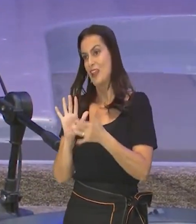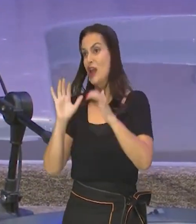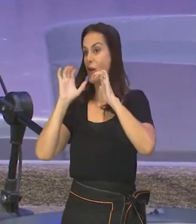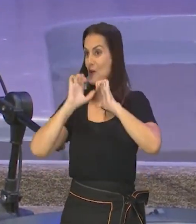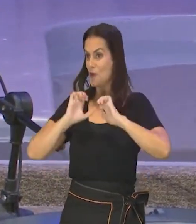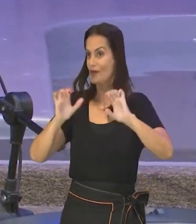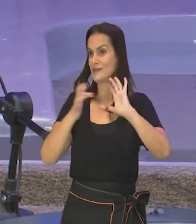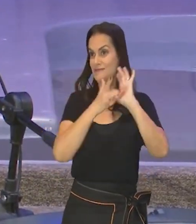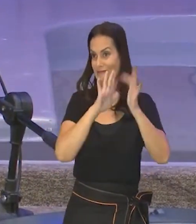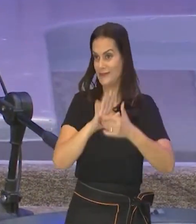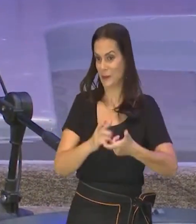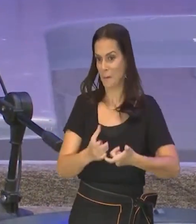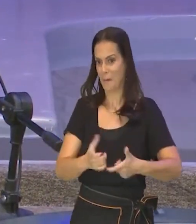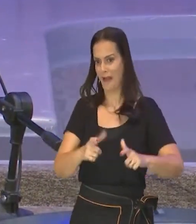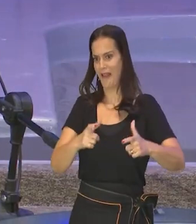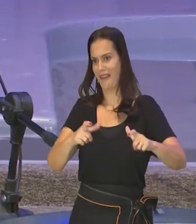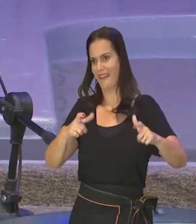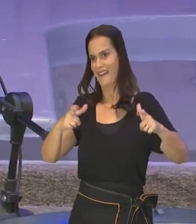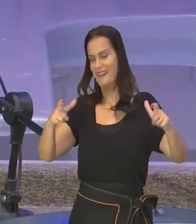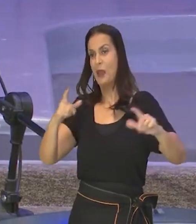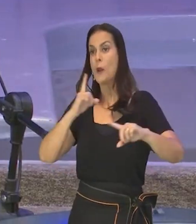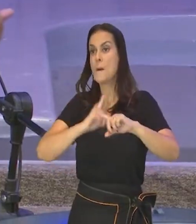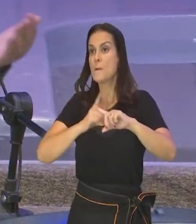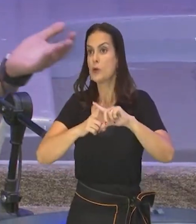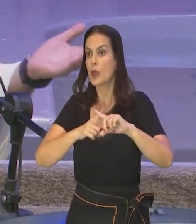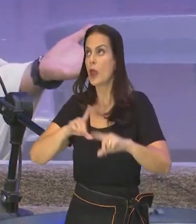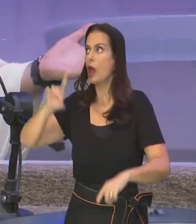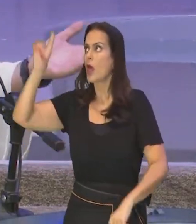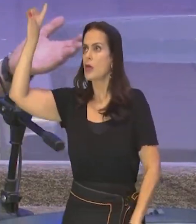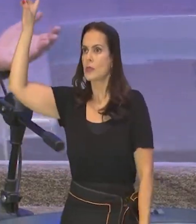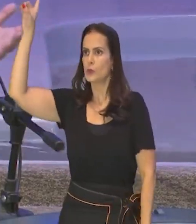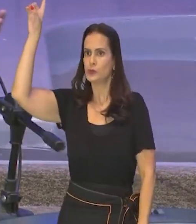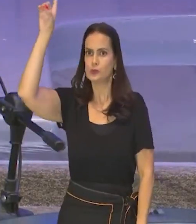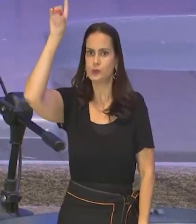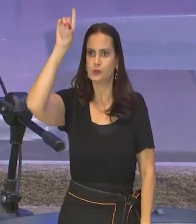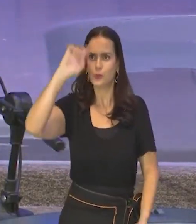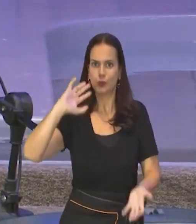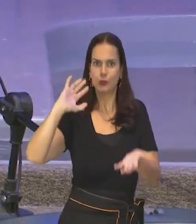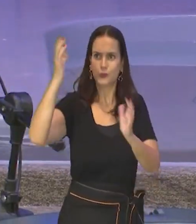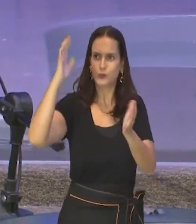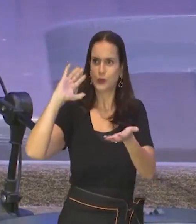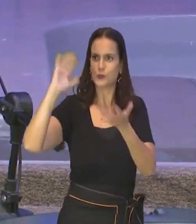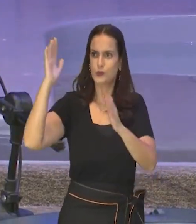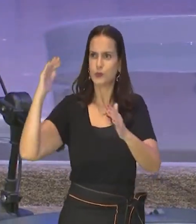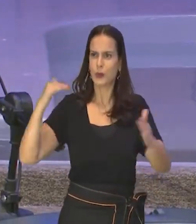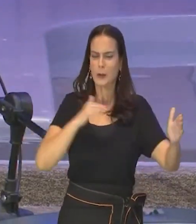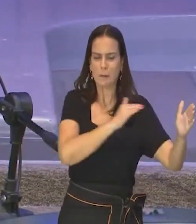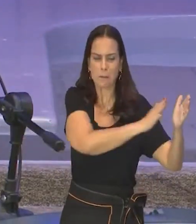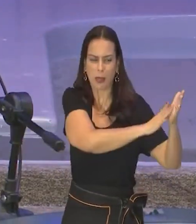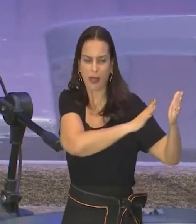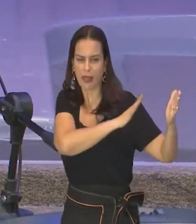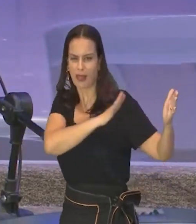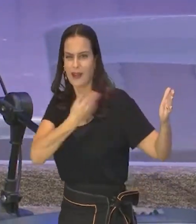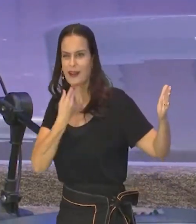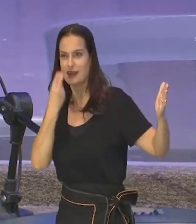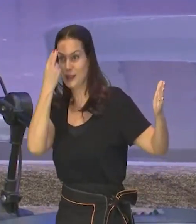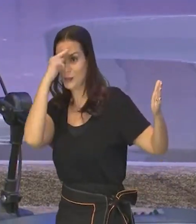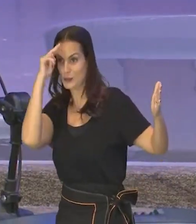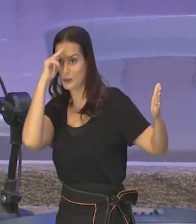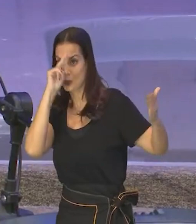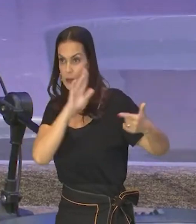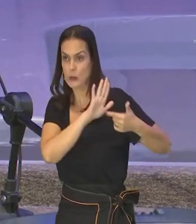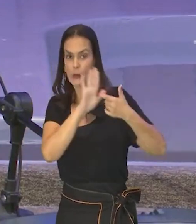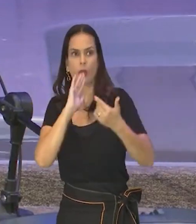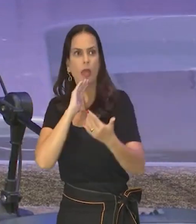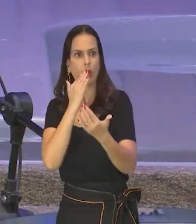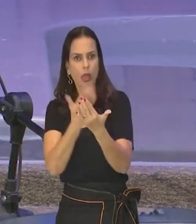Evangelho de Cristo crescia, porque o movimento de Deus vem acontecendo durante toda a história e nos impressiona que